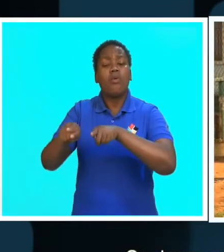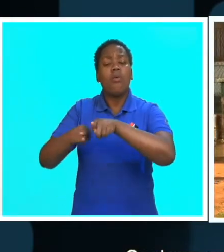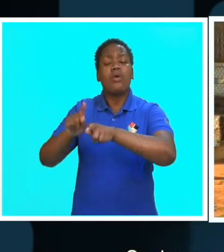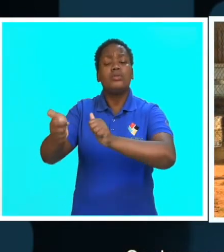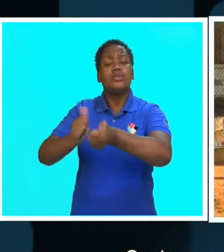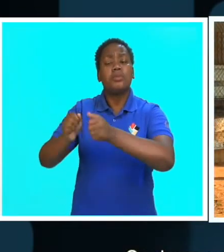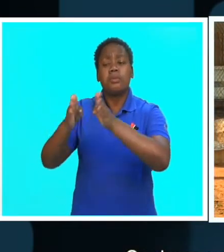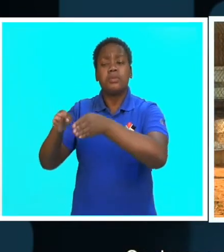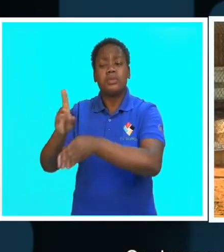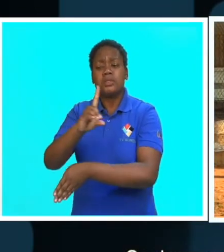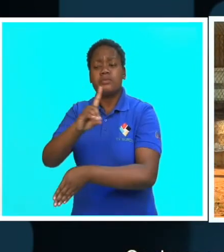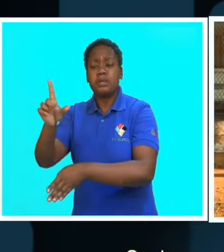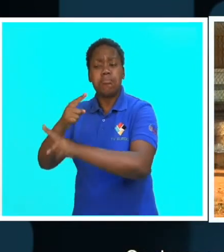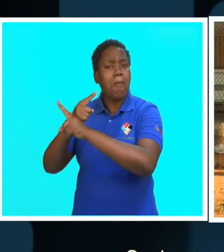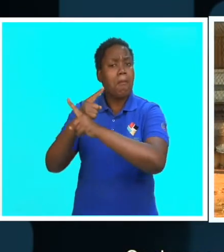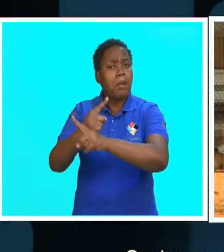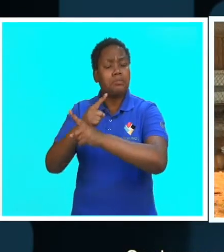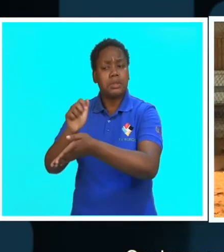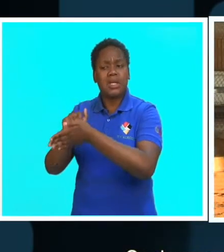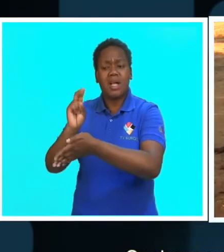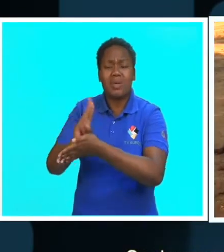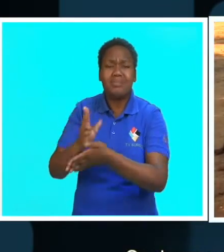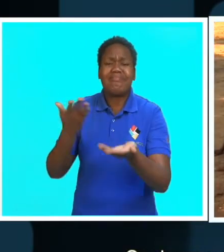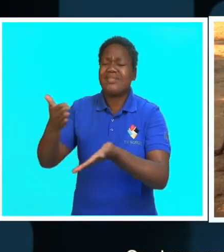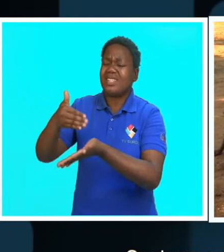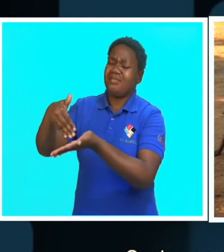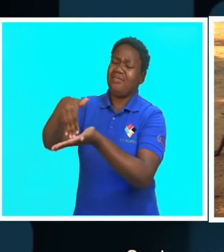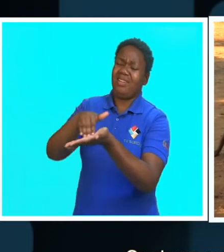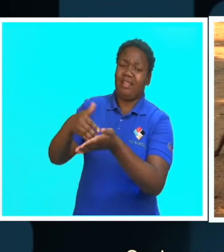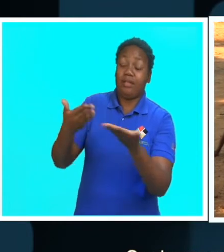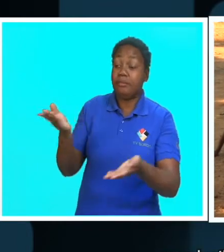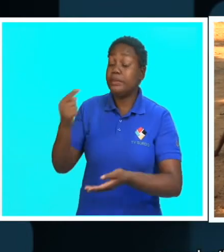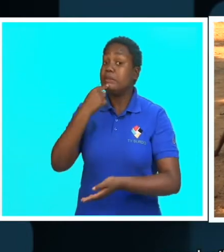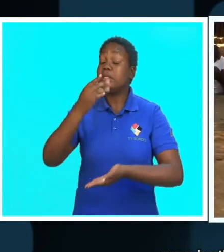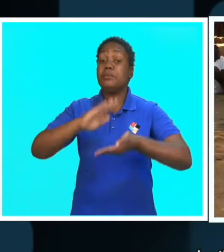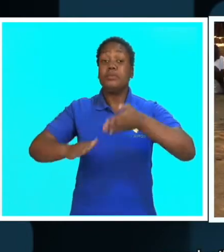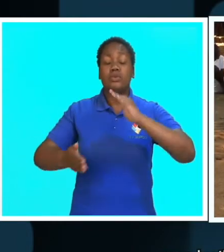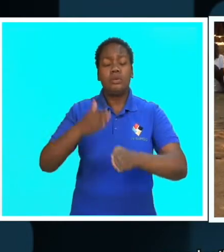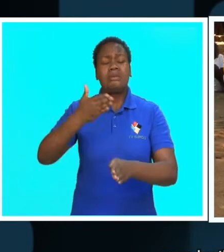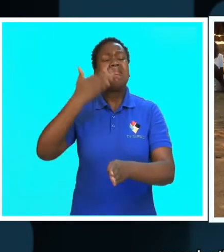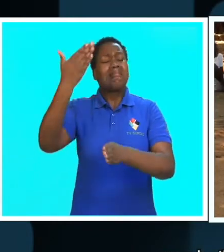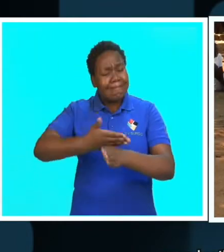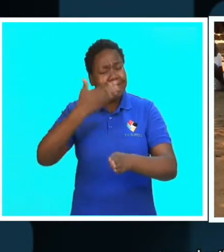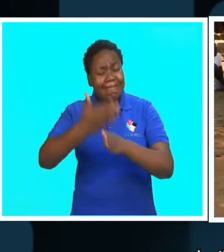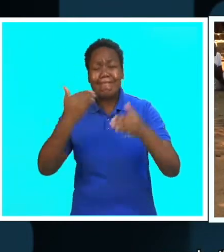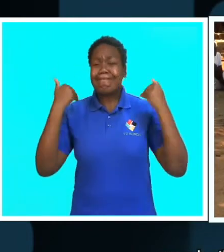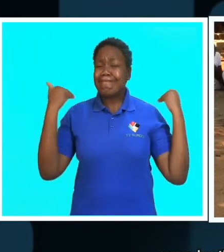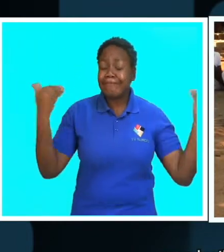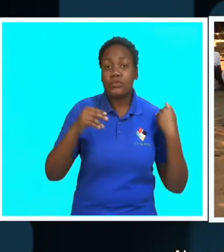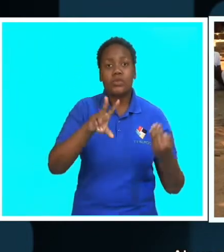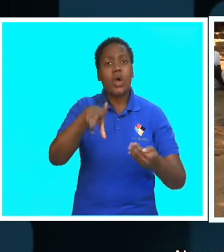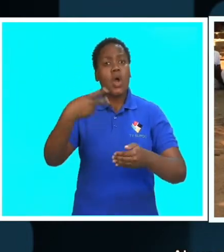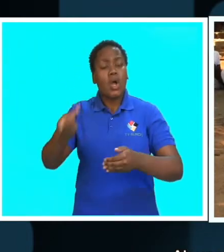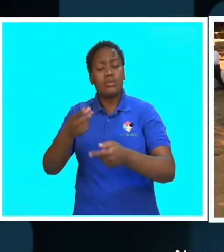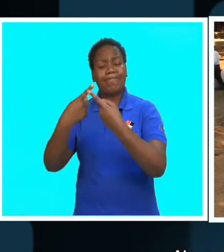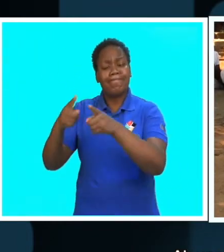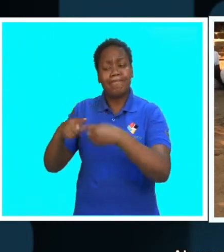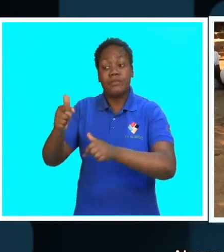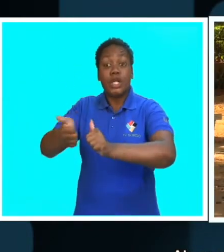alunos reconhecem a fraca participação nos jogos desportivos escolares, mas justificam de forma diferente.